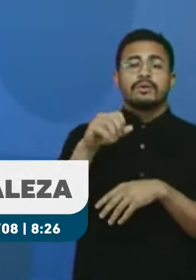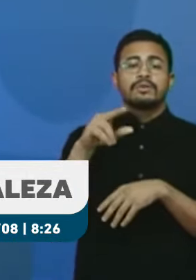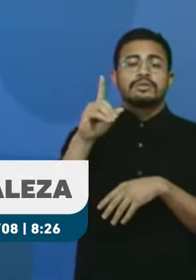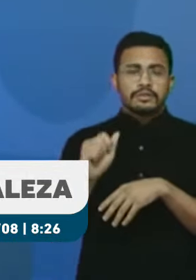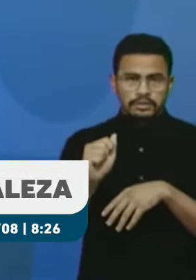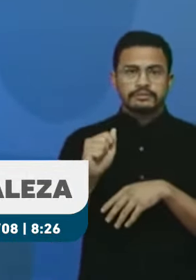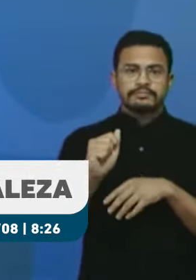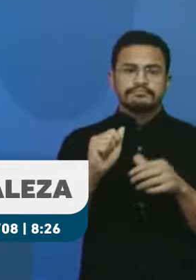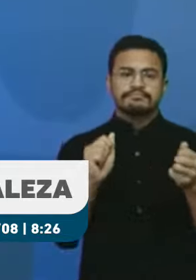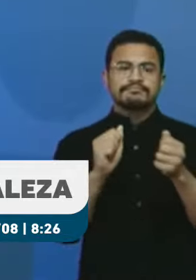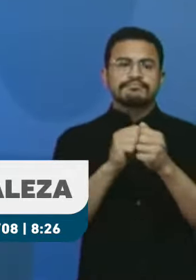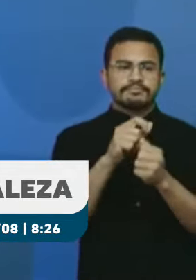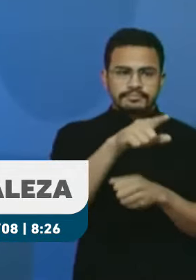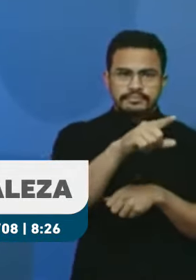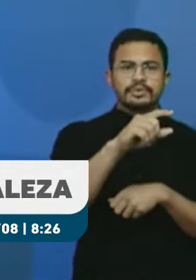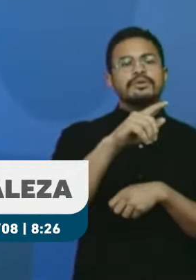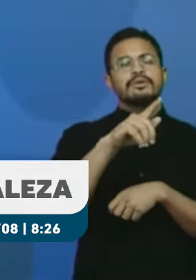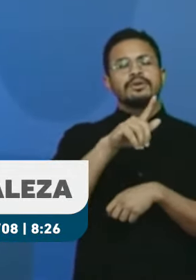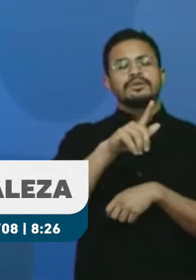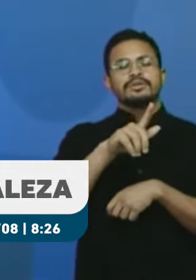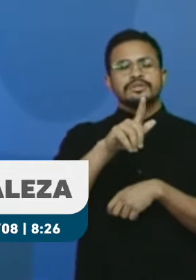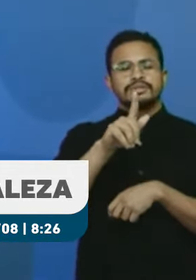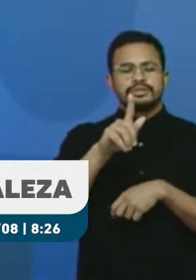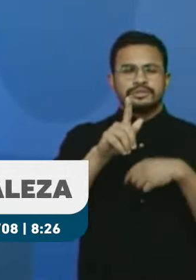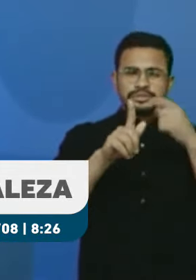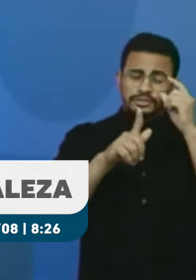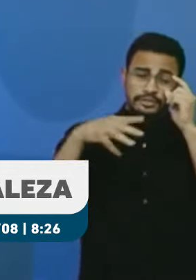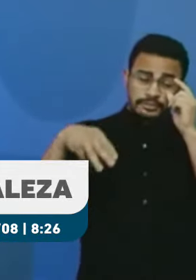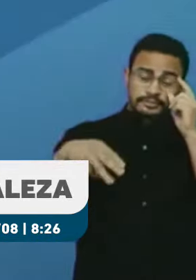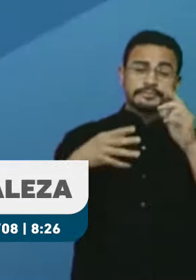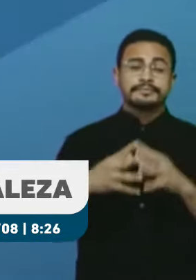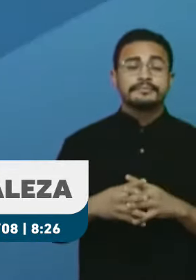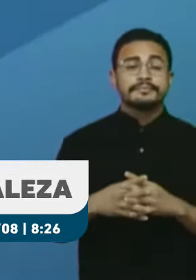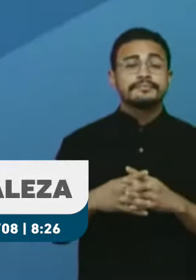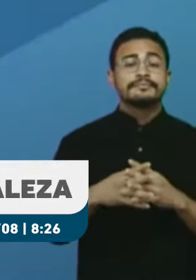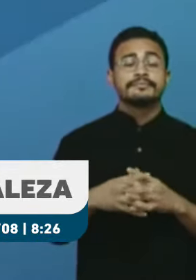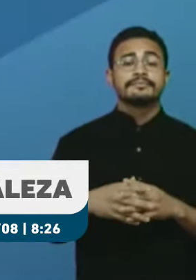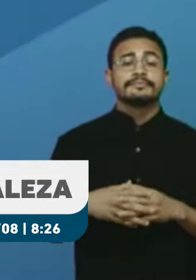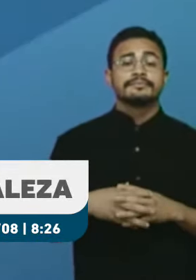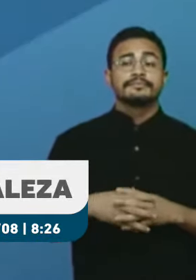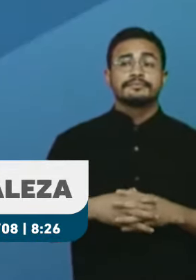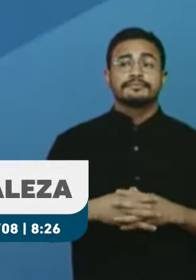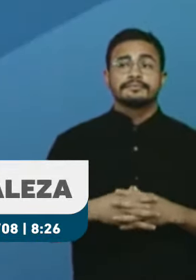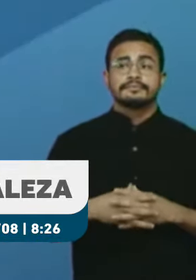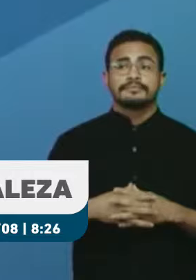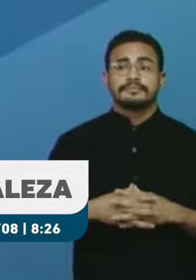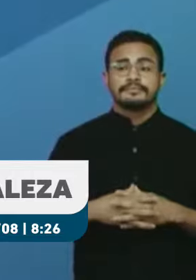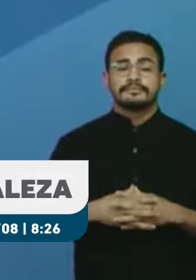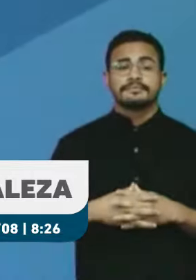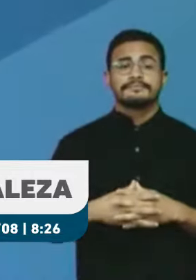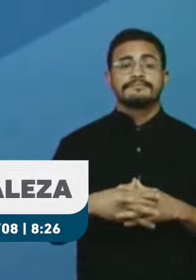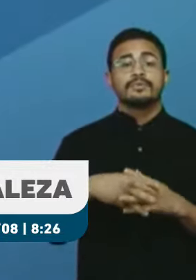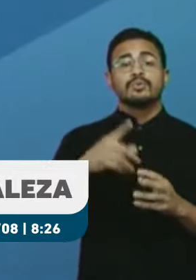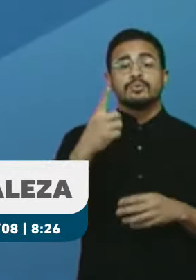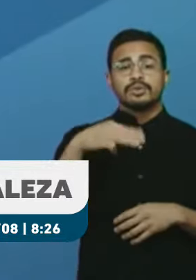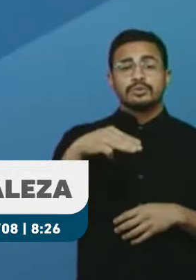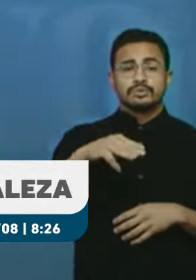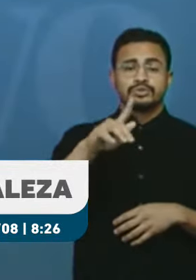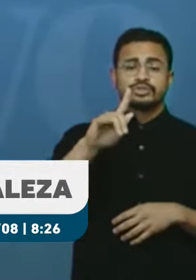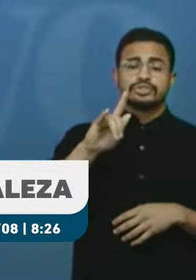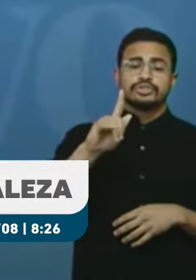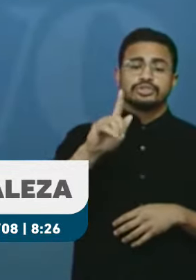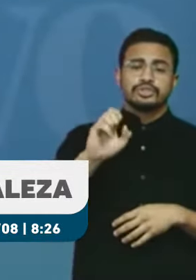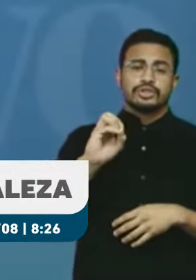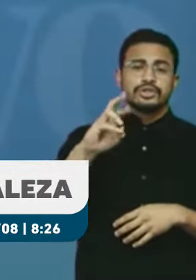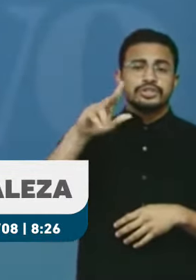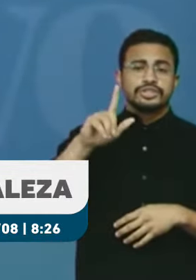a guarda municipal que volto a dizer perseguirá bandido e não cidadão de bem candidato George Lima um minuto para sua tréplica